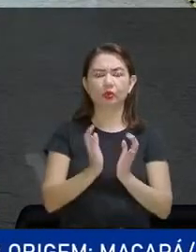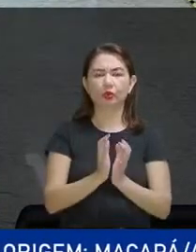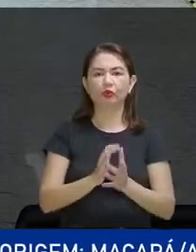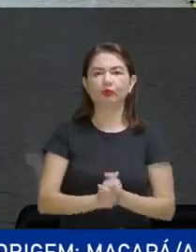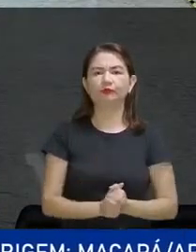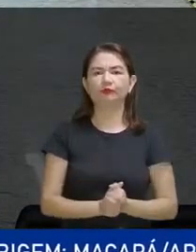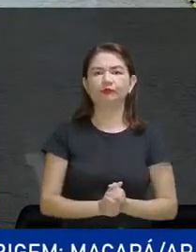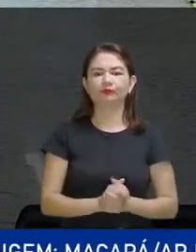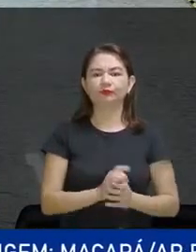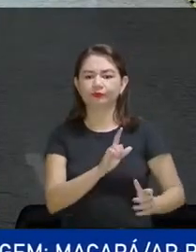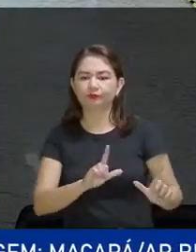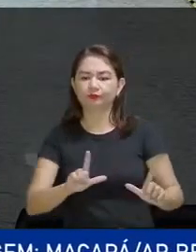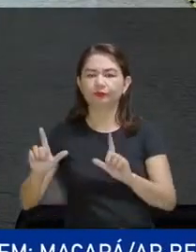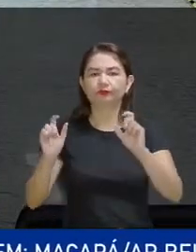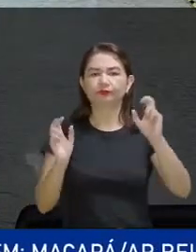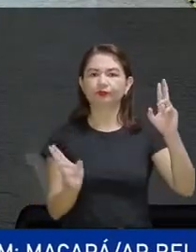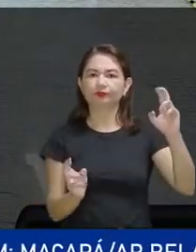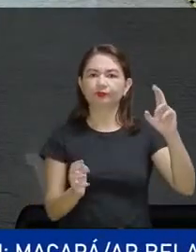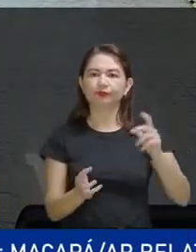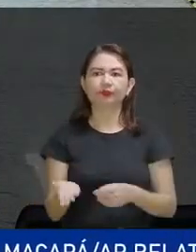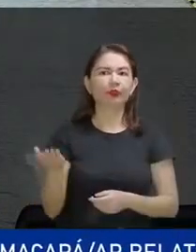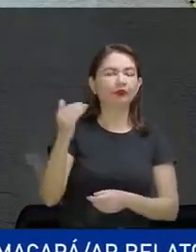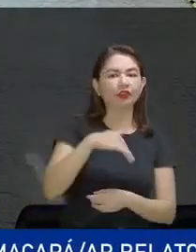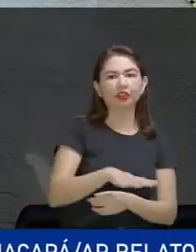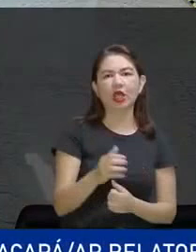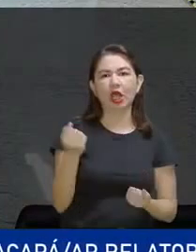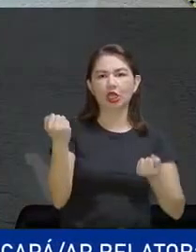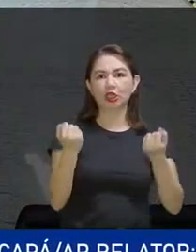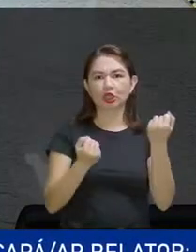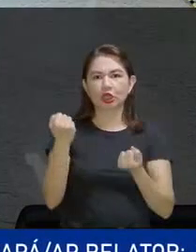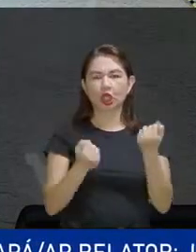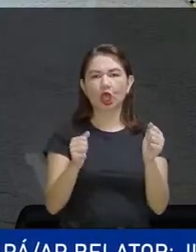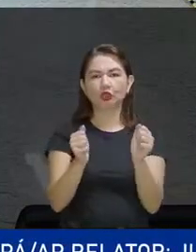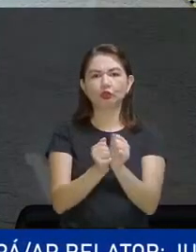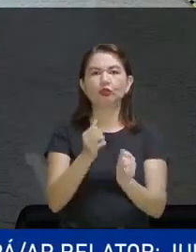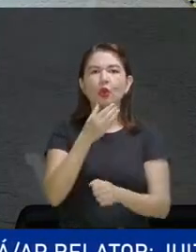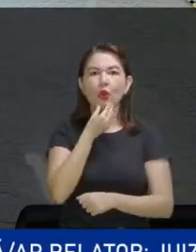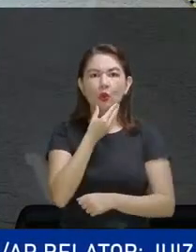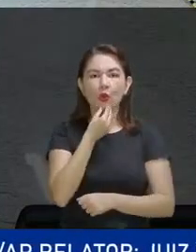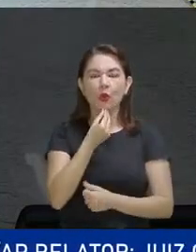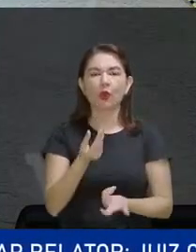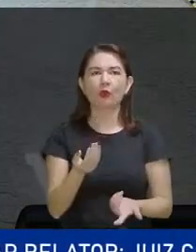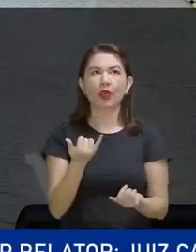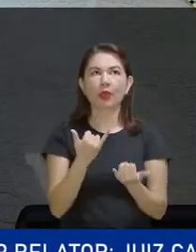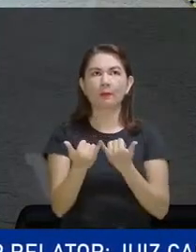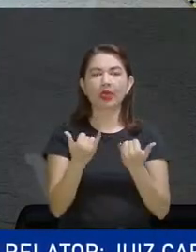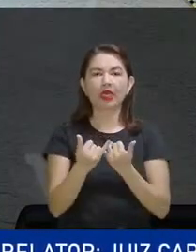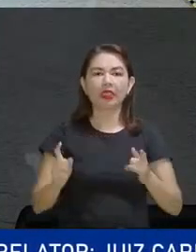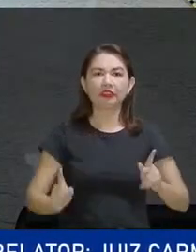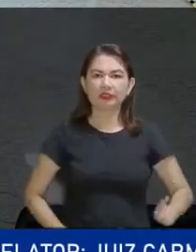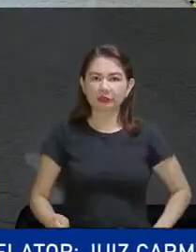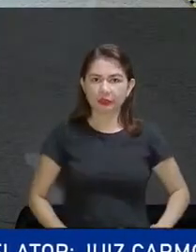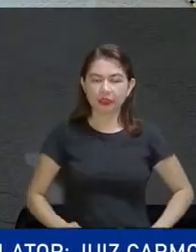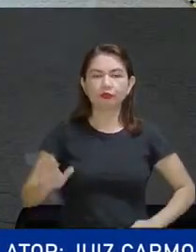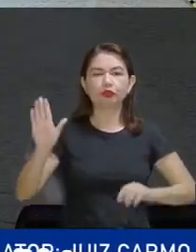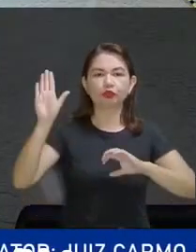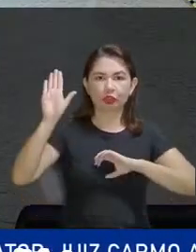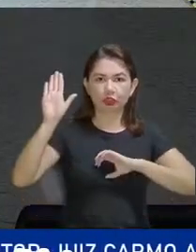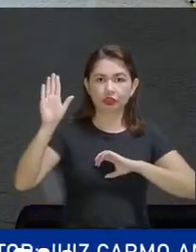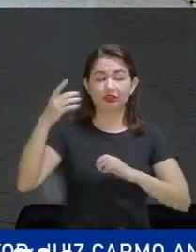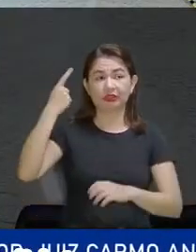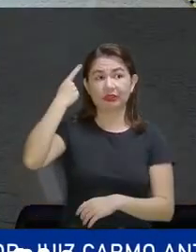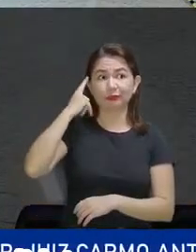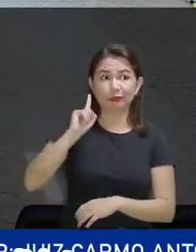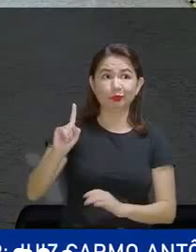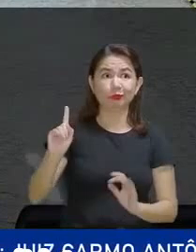Outro diálogo. Ele vem de lá, mana, em um carro com um rapaz. Esse rapaz parece ser primo de um candidato. Não